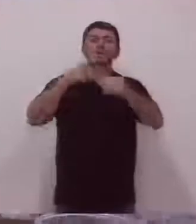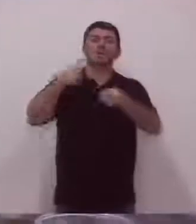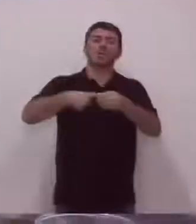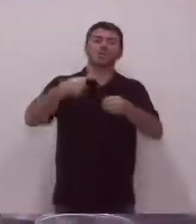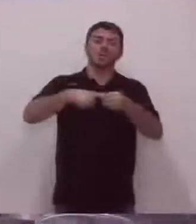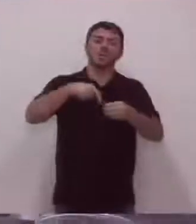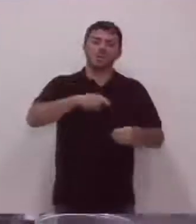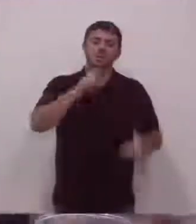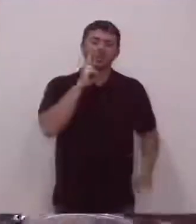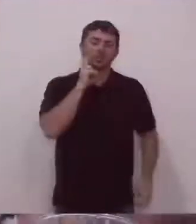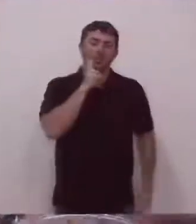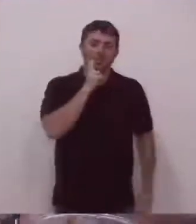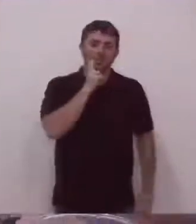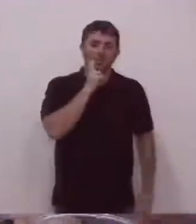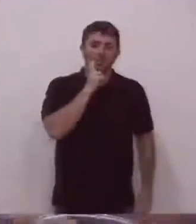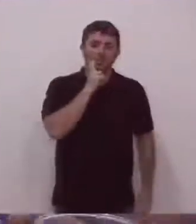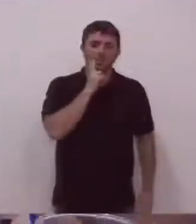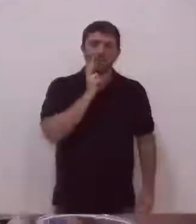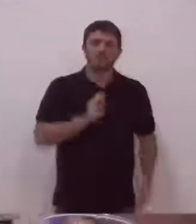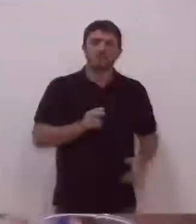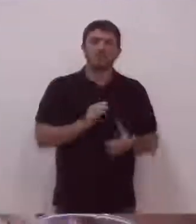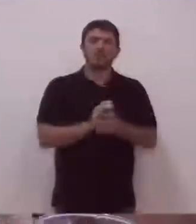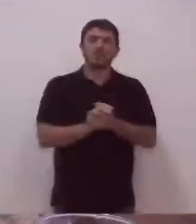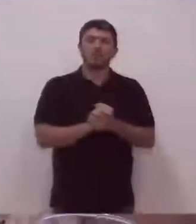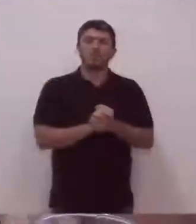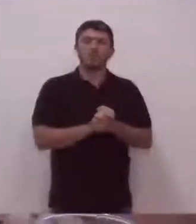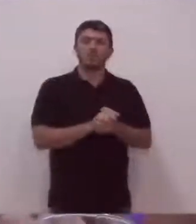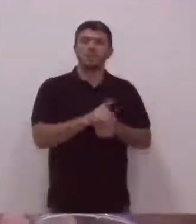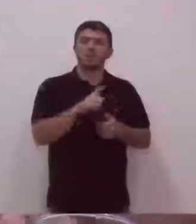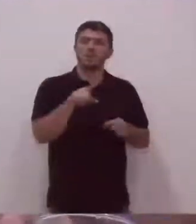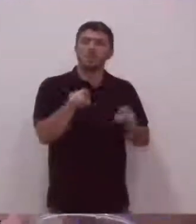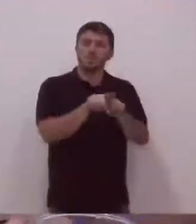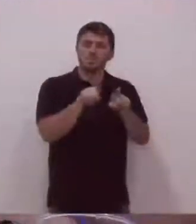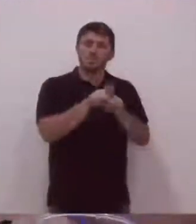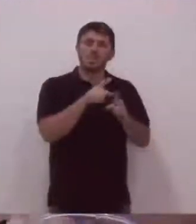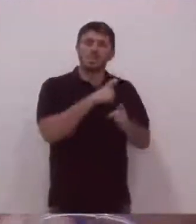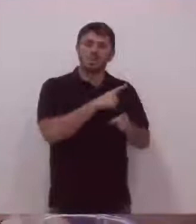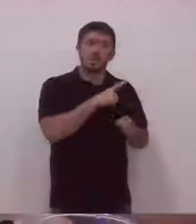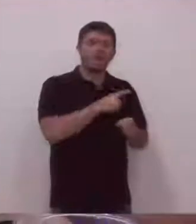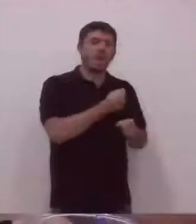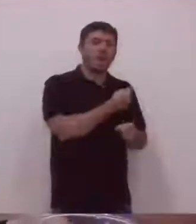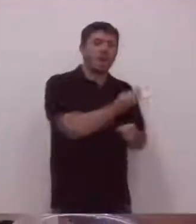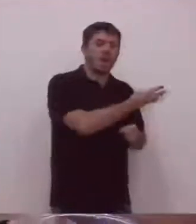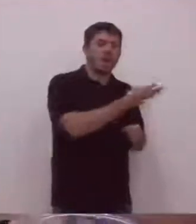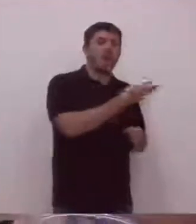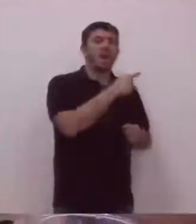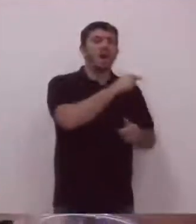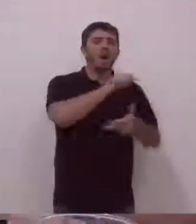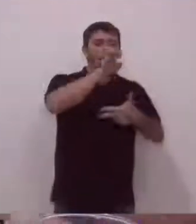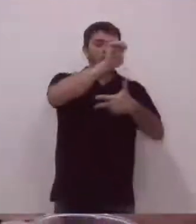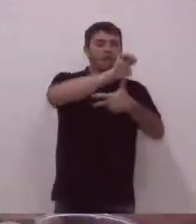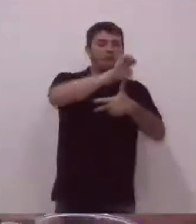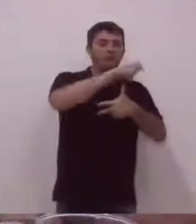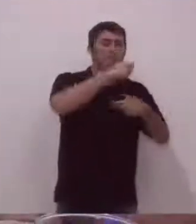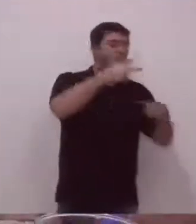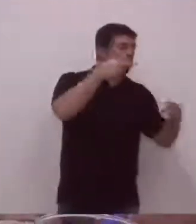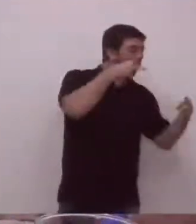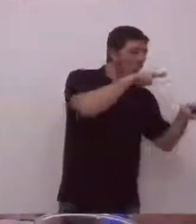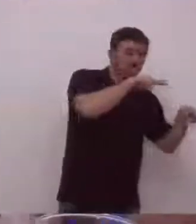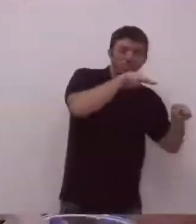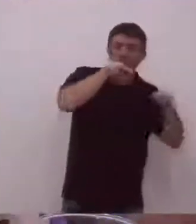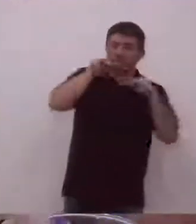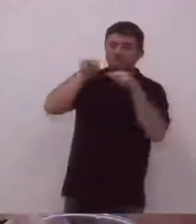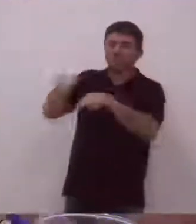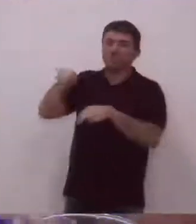é que alguns da administração também têm que olhar com outros olhos para a Câmara Municipal. Os